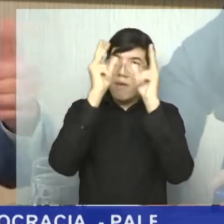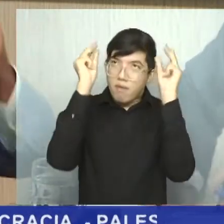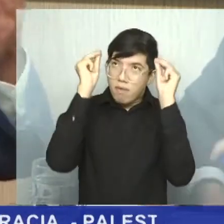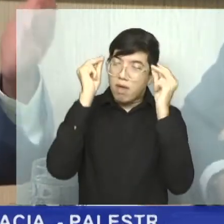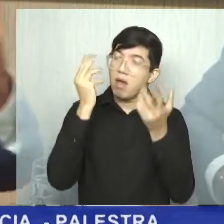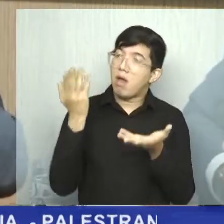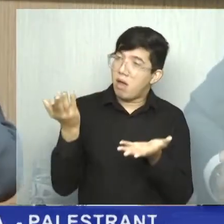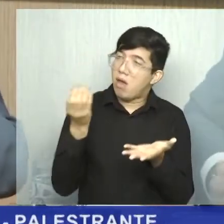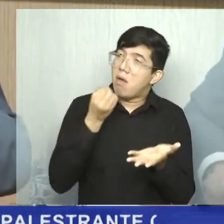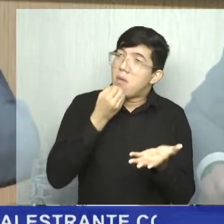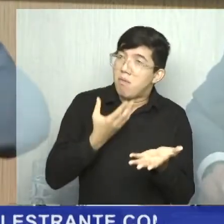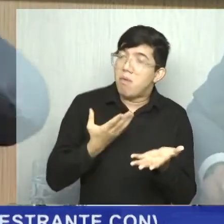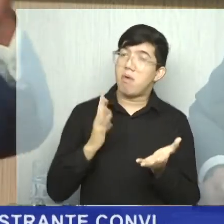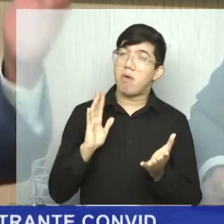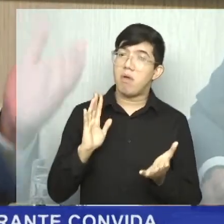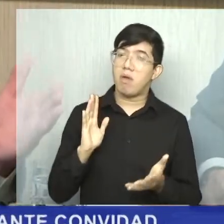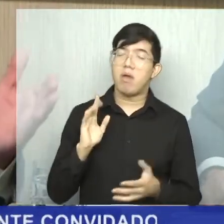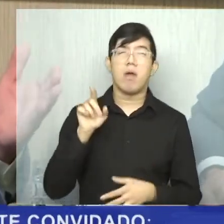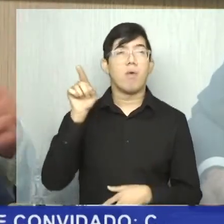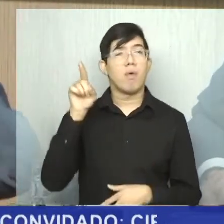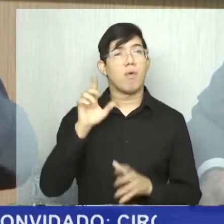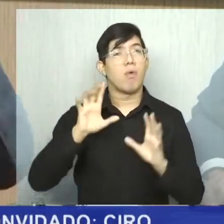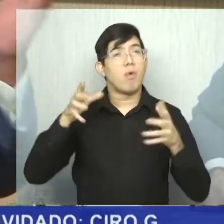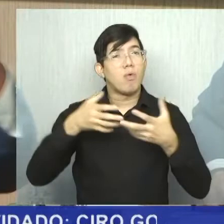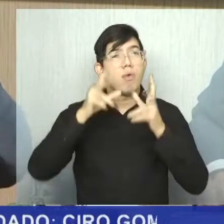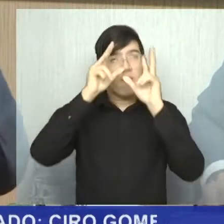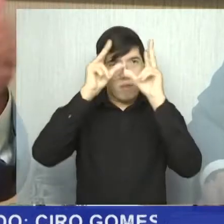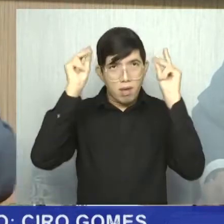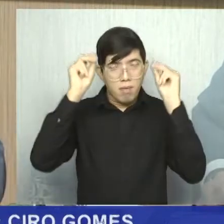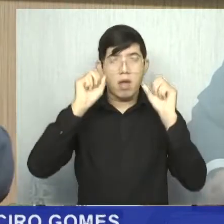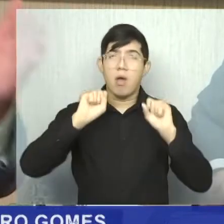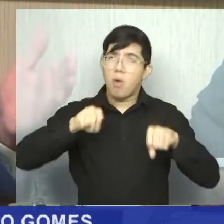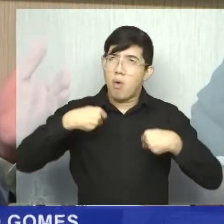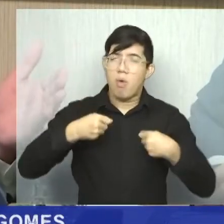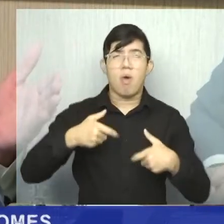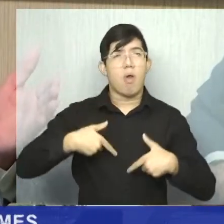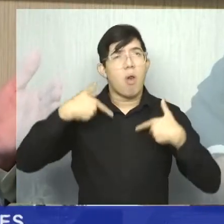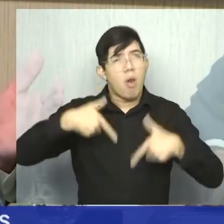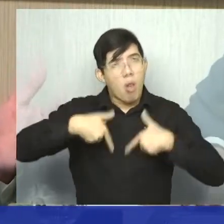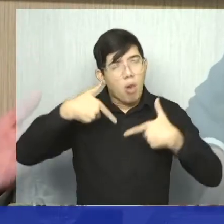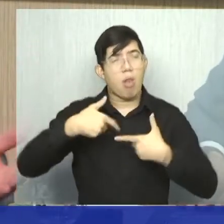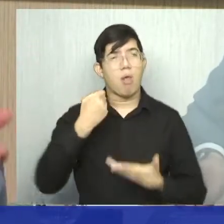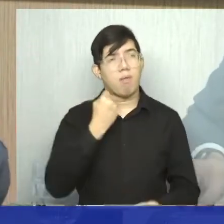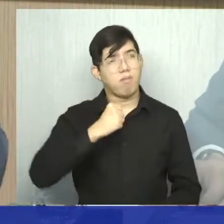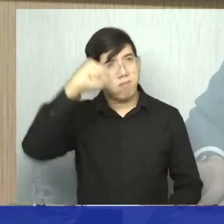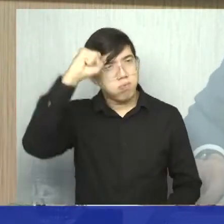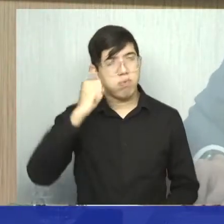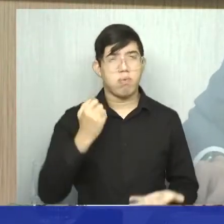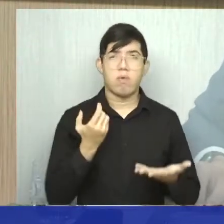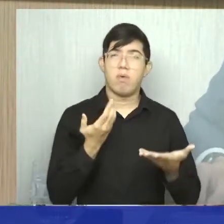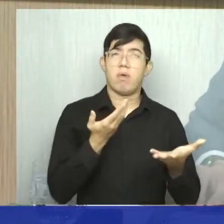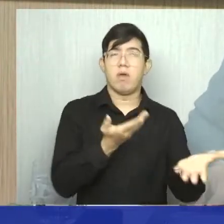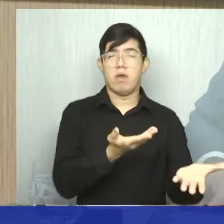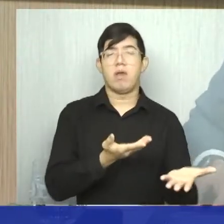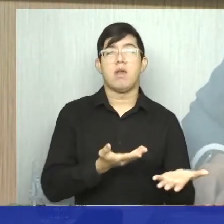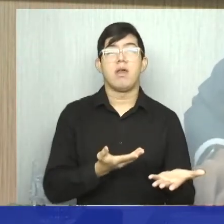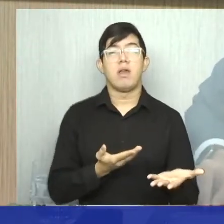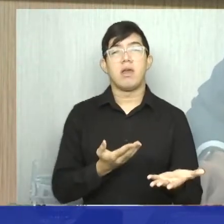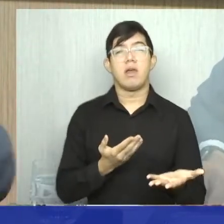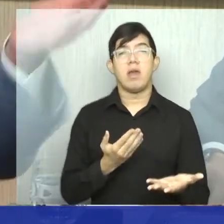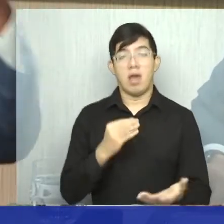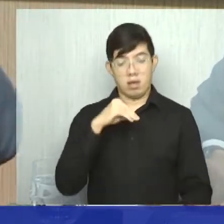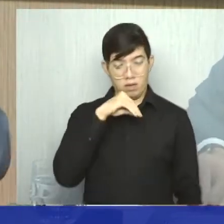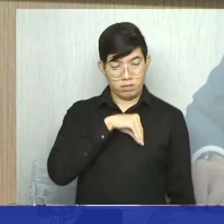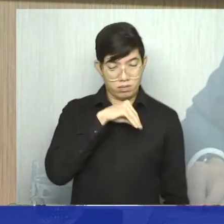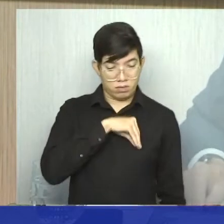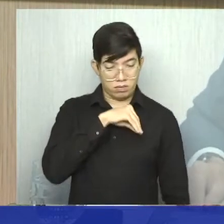de sacrifício por nós durante essa pandemia e merecem claramente, eu estou lutando em favor disso. Mas quando ele chegar esse piso aqui, não